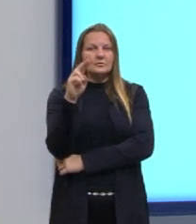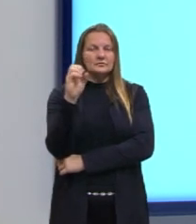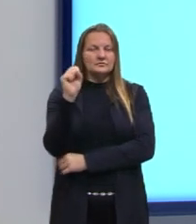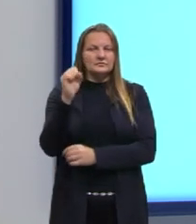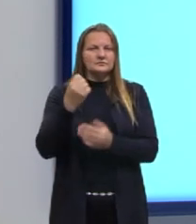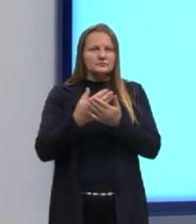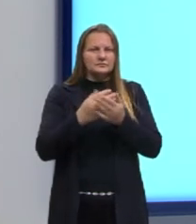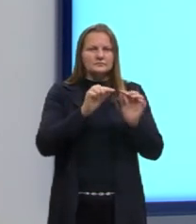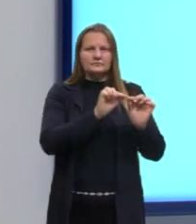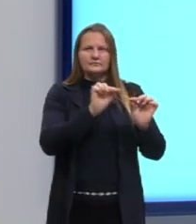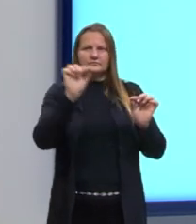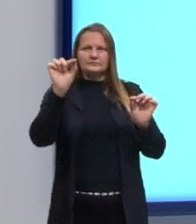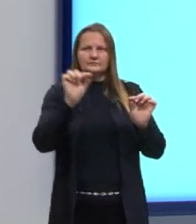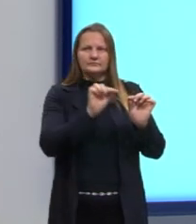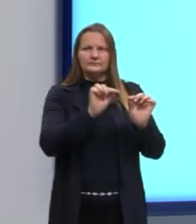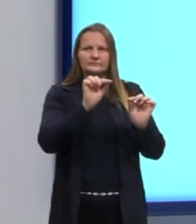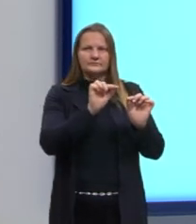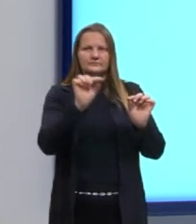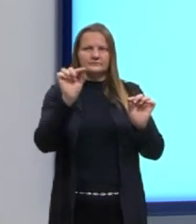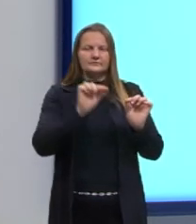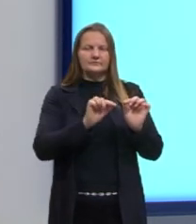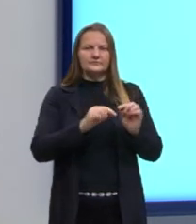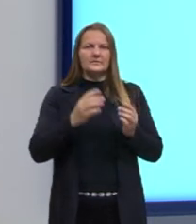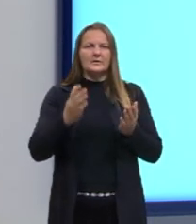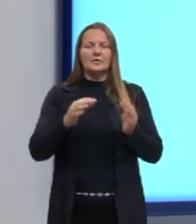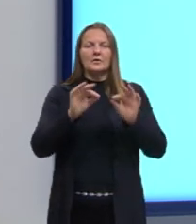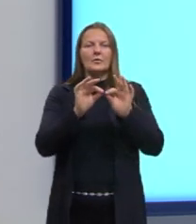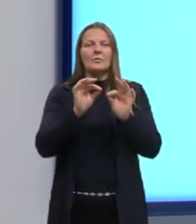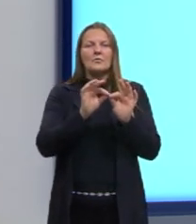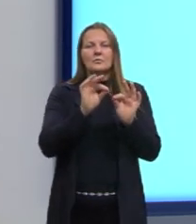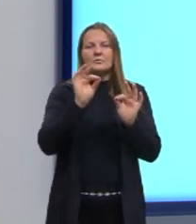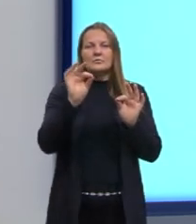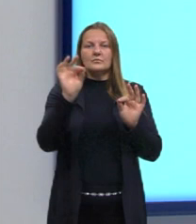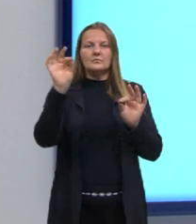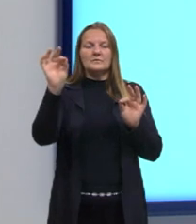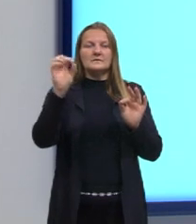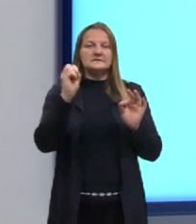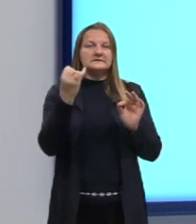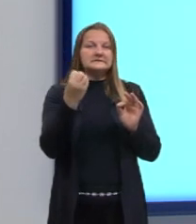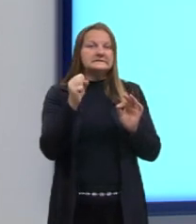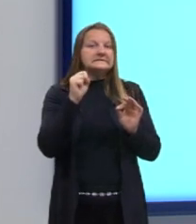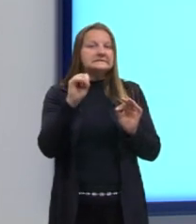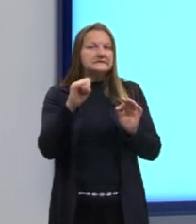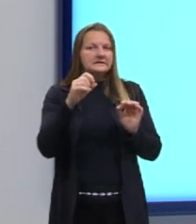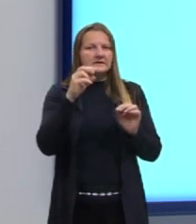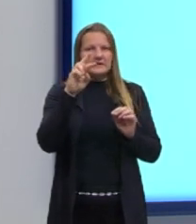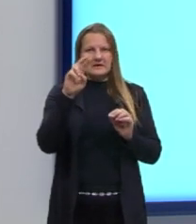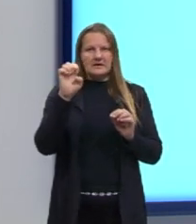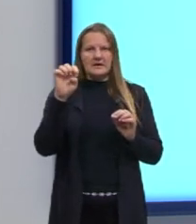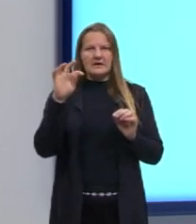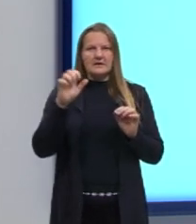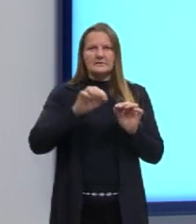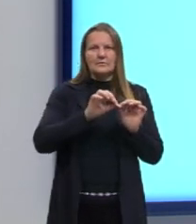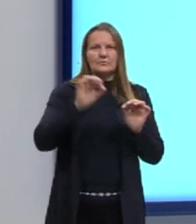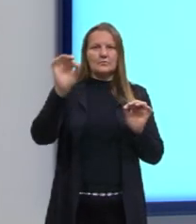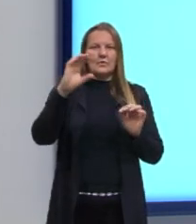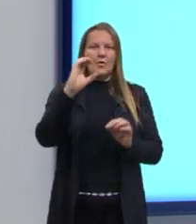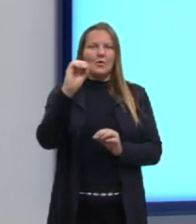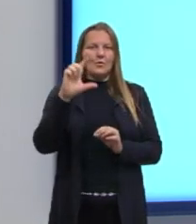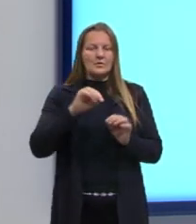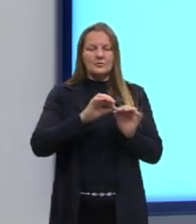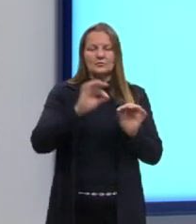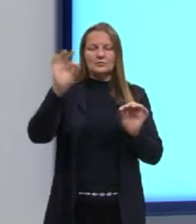agora nós vamos verificar o alinhamento desses três pontos porque aí sim eles são colineares